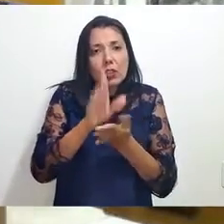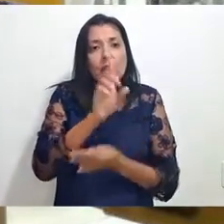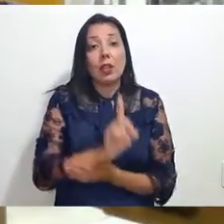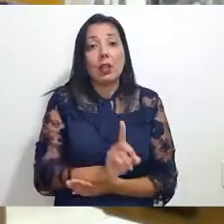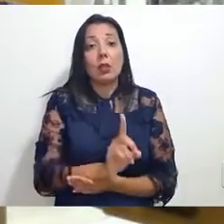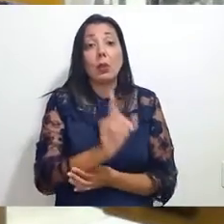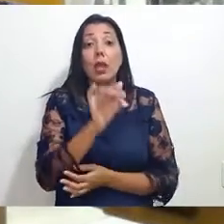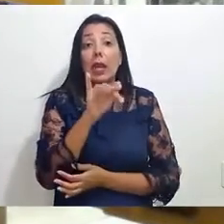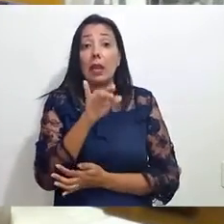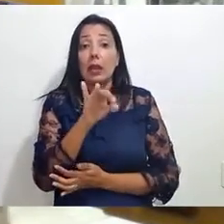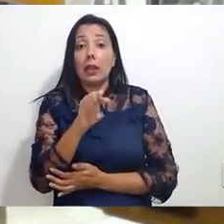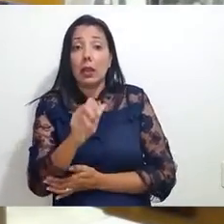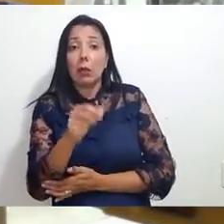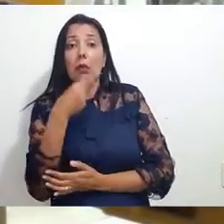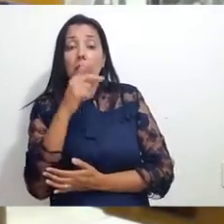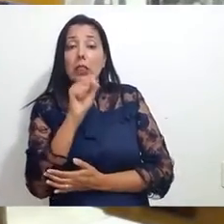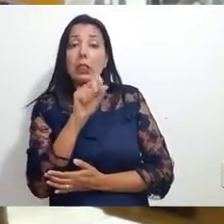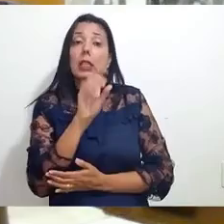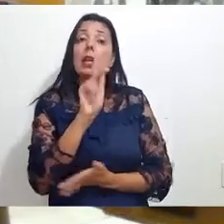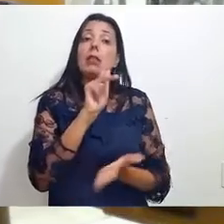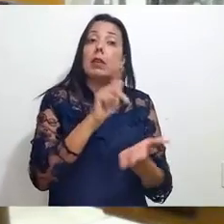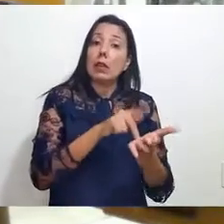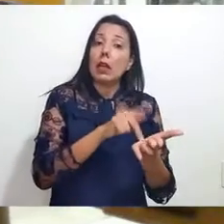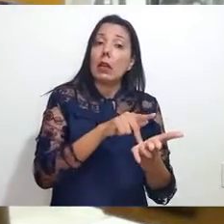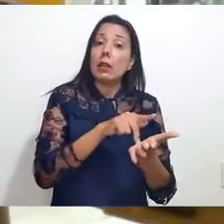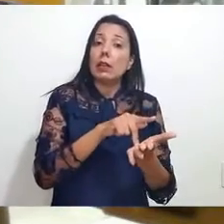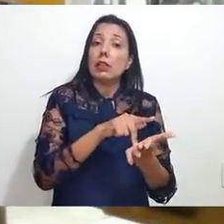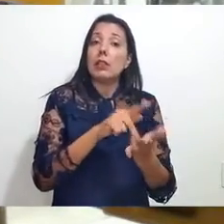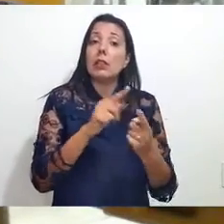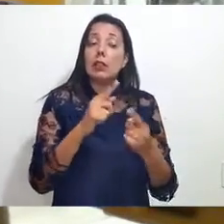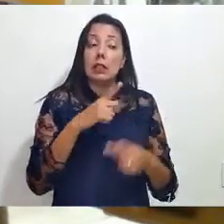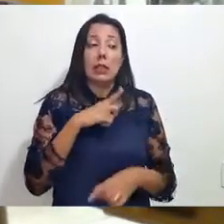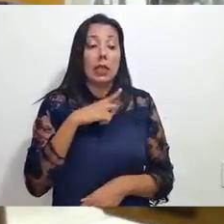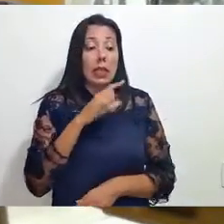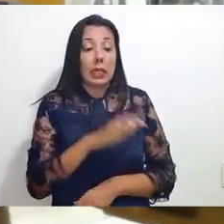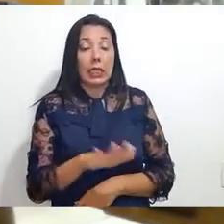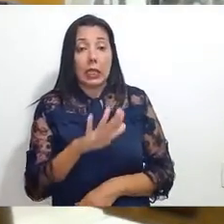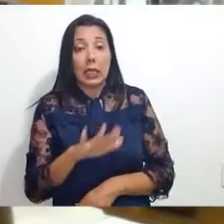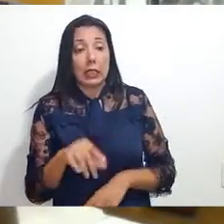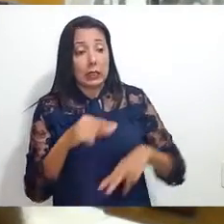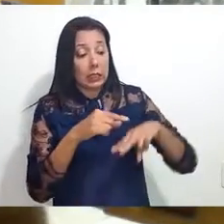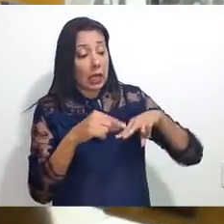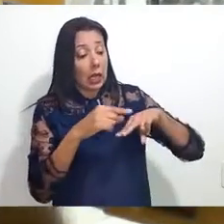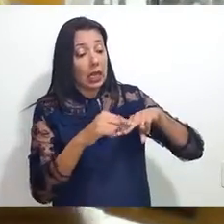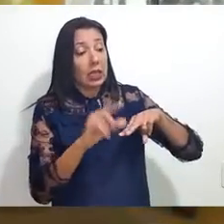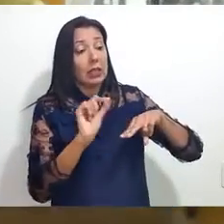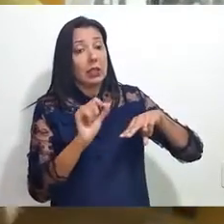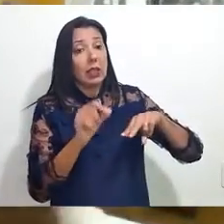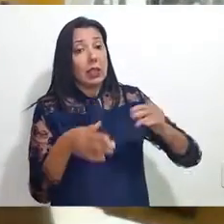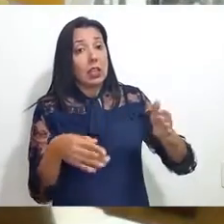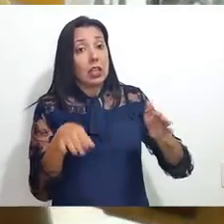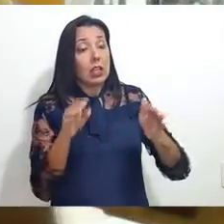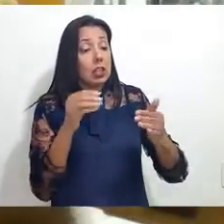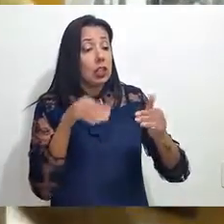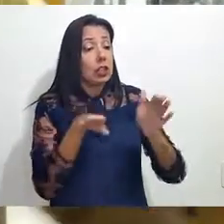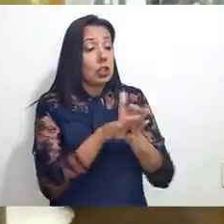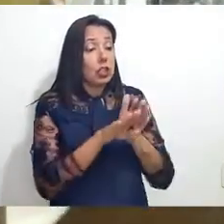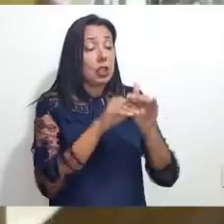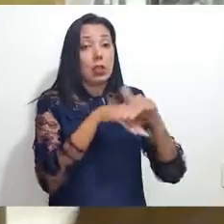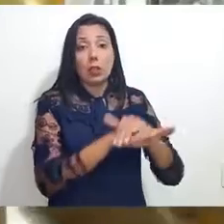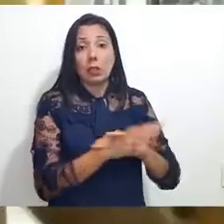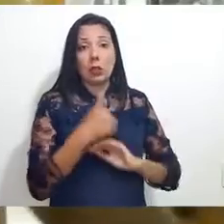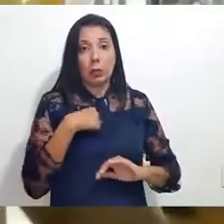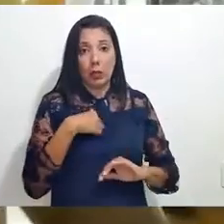conselheiro não entender que ele está ali não para fazer pré-julgamentos, o que que ele está fazendo ali? Então, gente, a lei ela não exclui